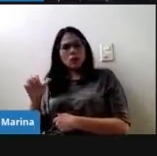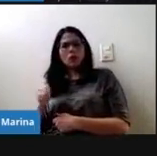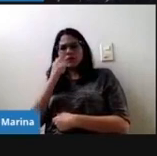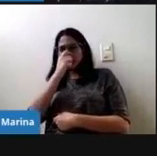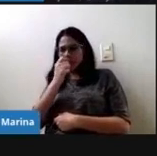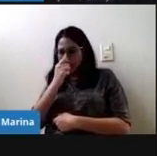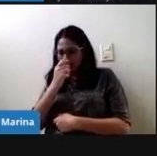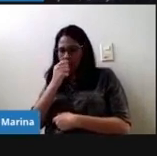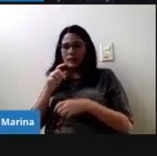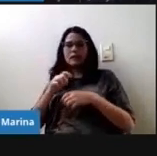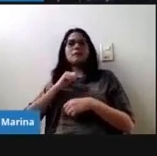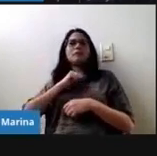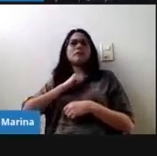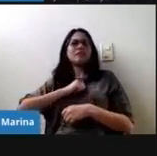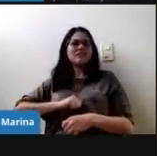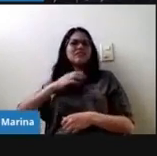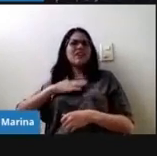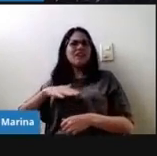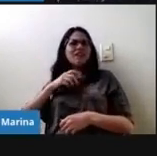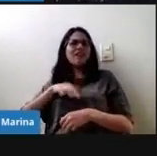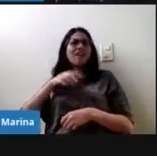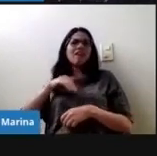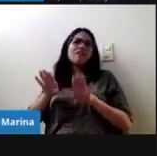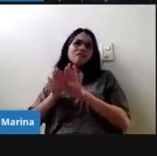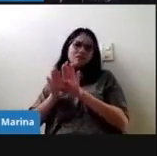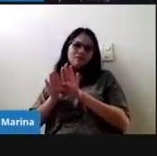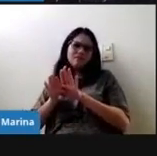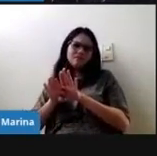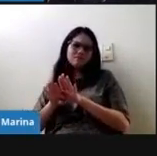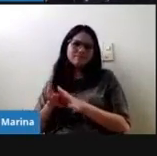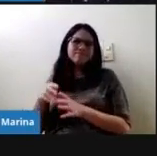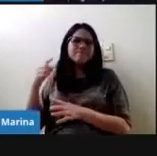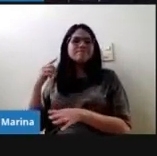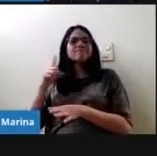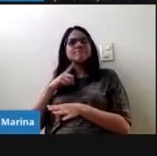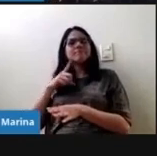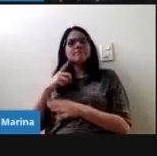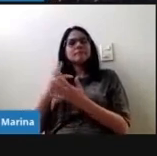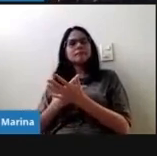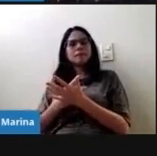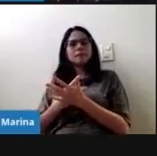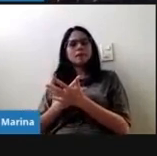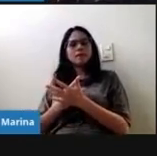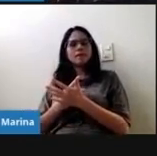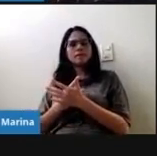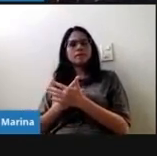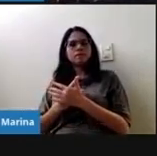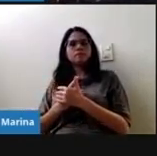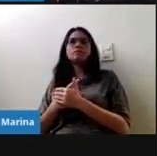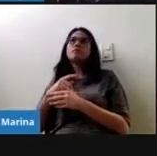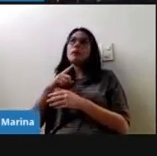transição seria chamado a era das pandemias, né? Que durante esse estágio, a